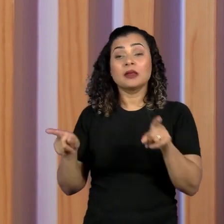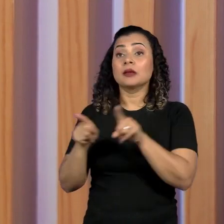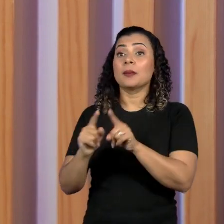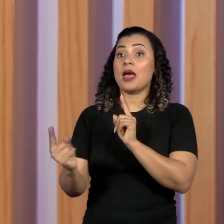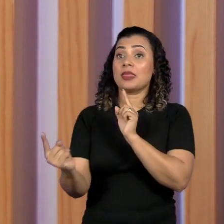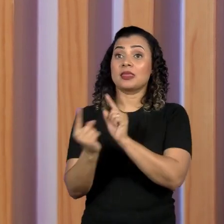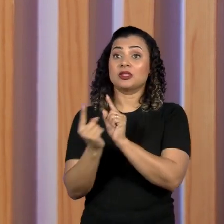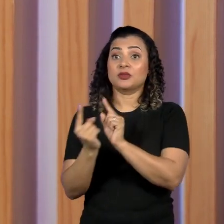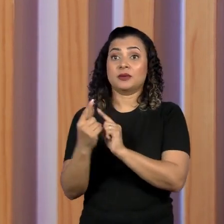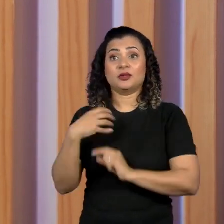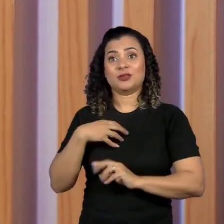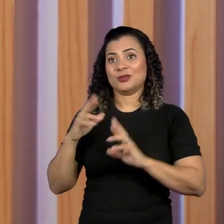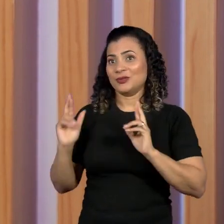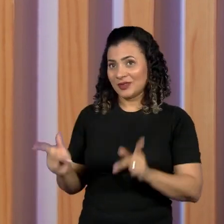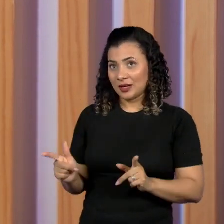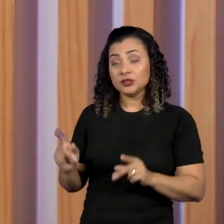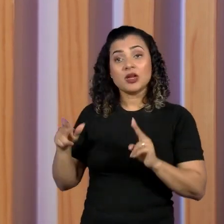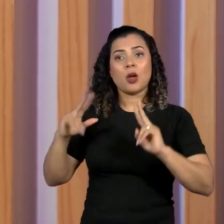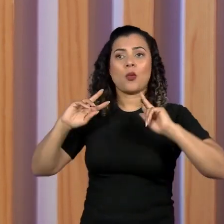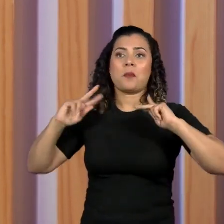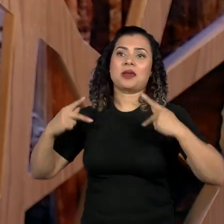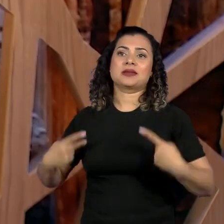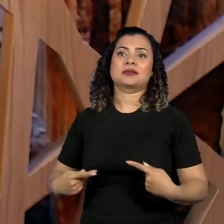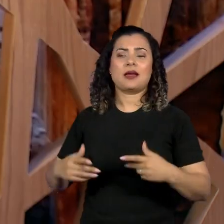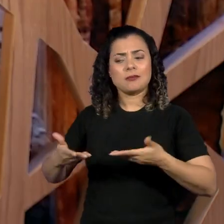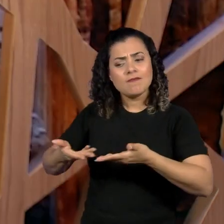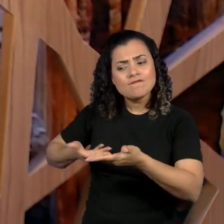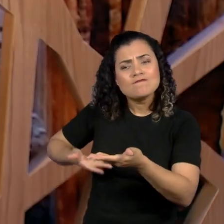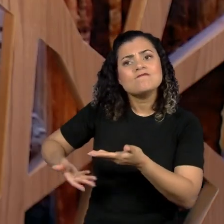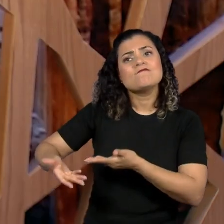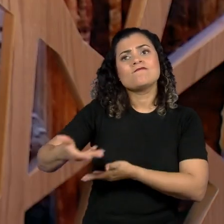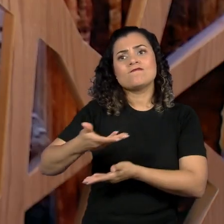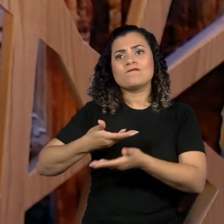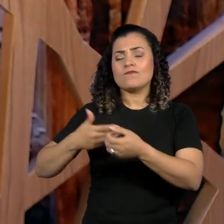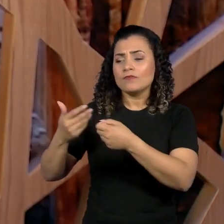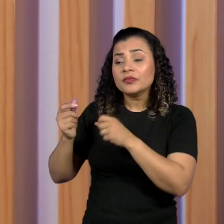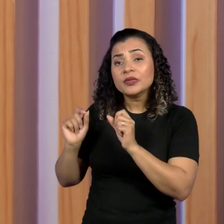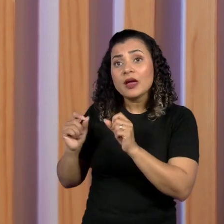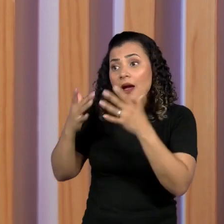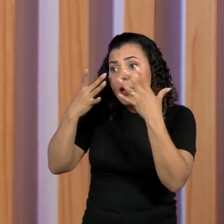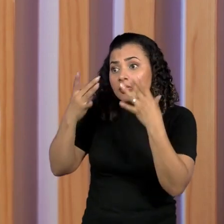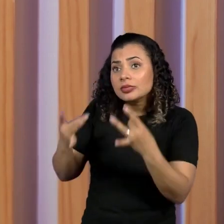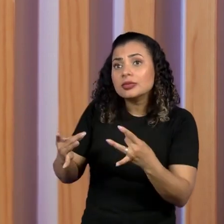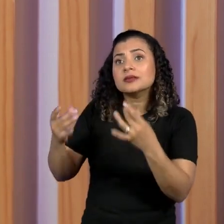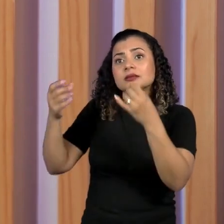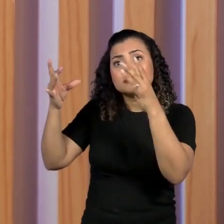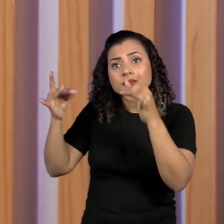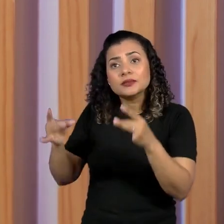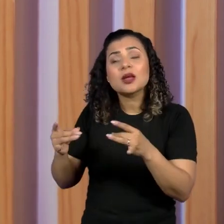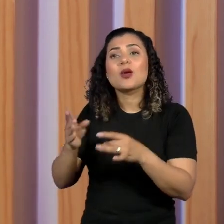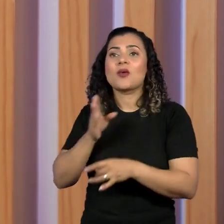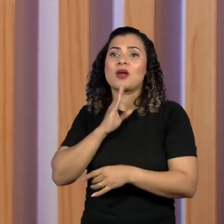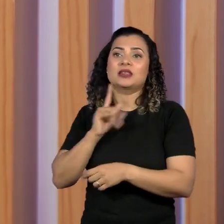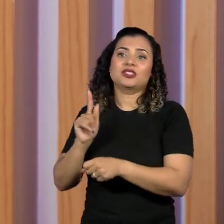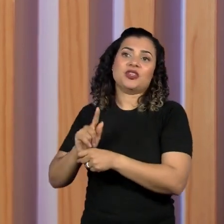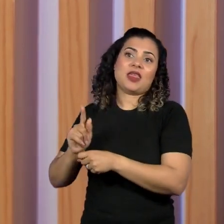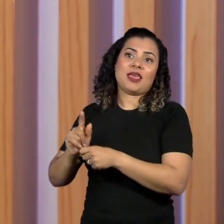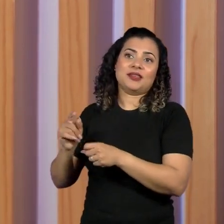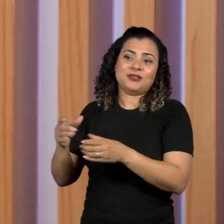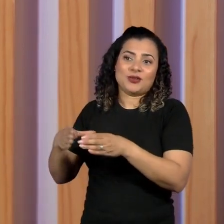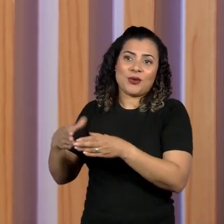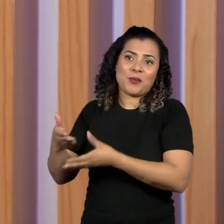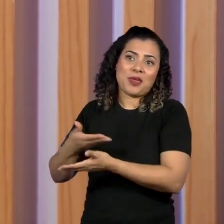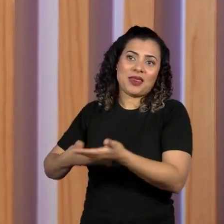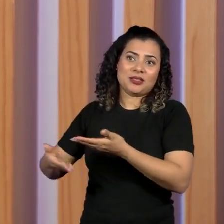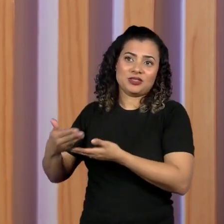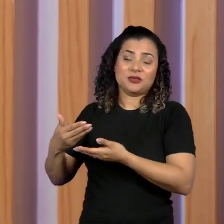O atendimento é muito humanizado. Então, a gente costuma dizer que na cooperativa a gente conhece o gerente da cooperativa, né? No